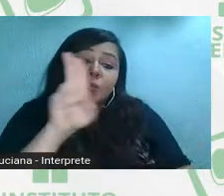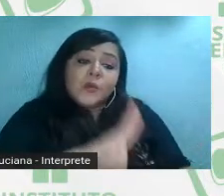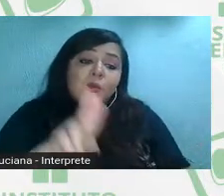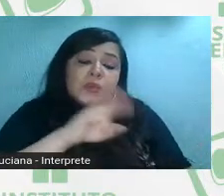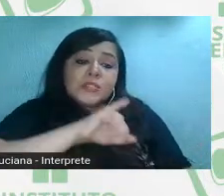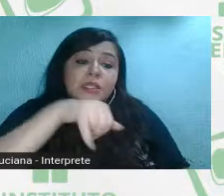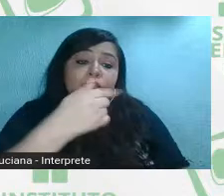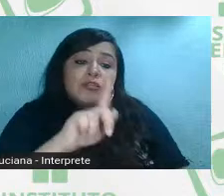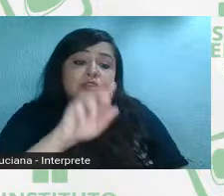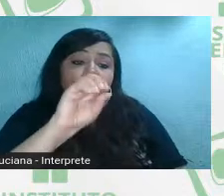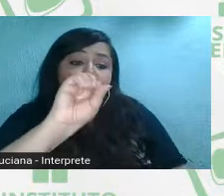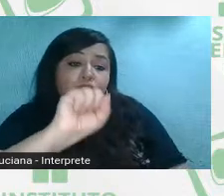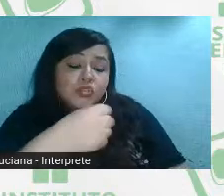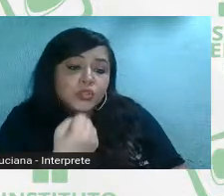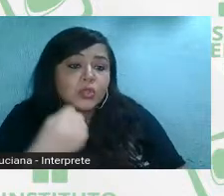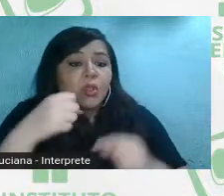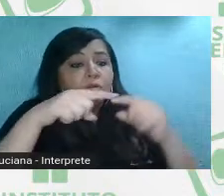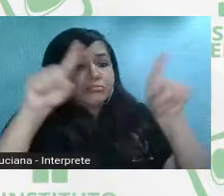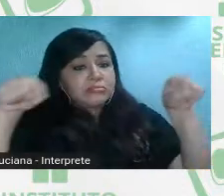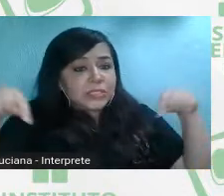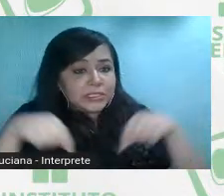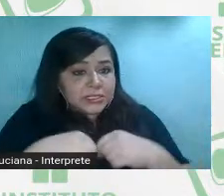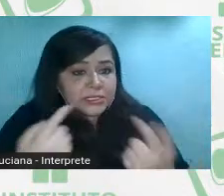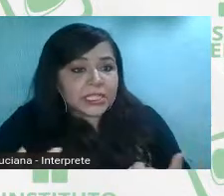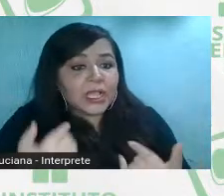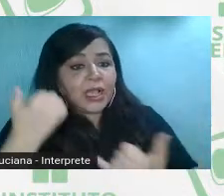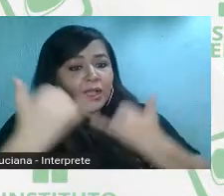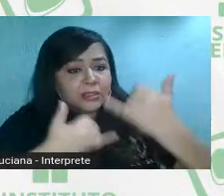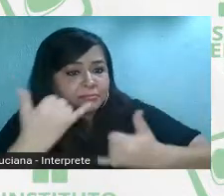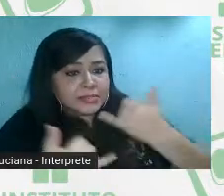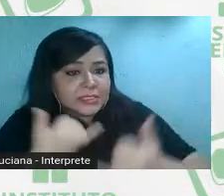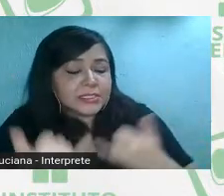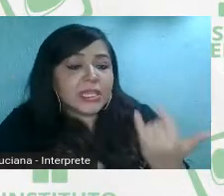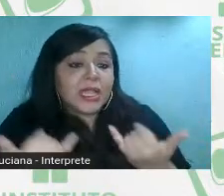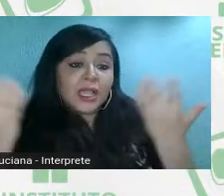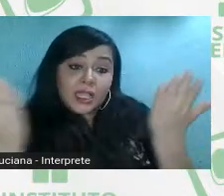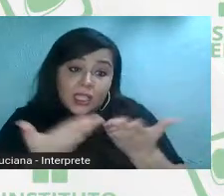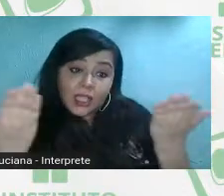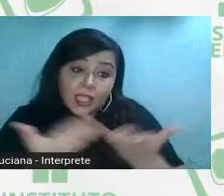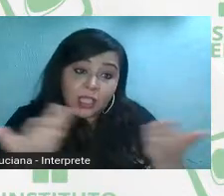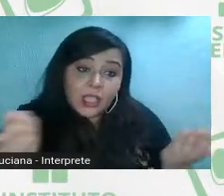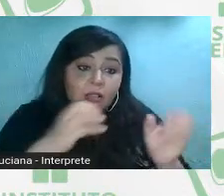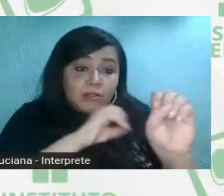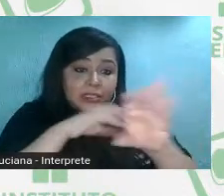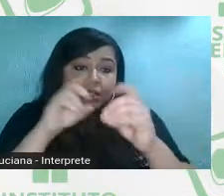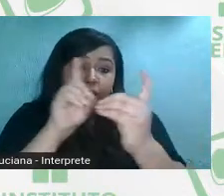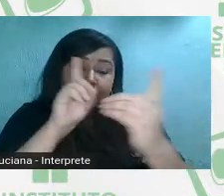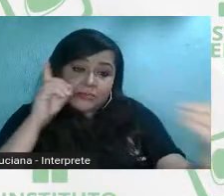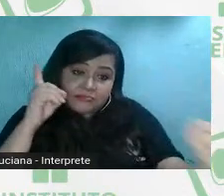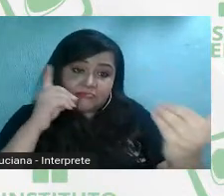principalmente agora no momento de pandemia em que as aulas estão sendo realizadas de forma remota.